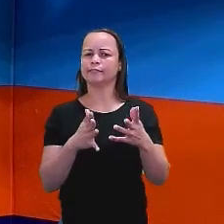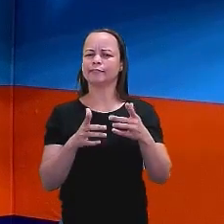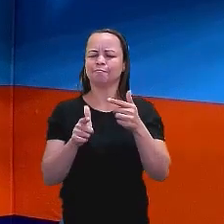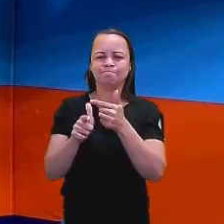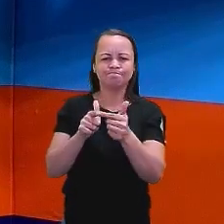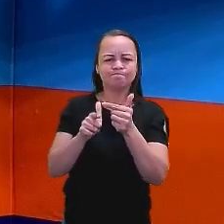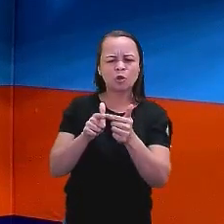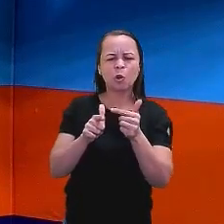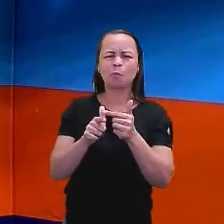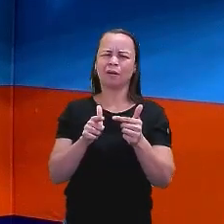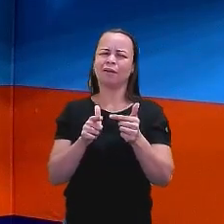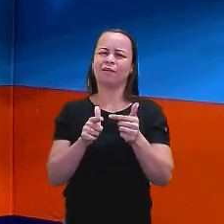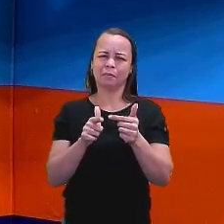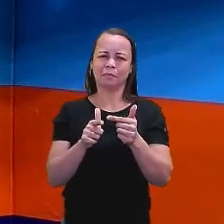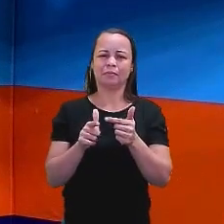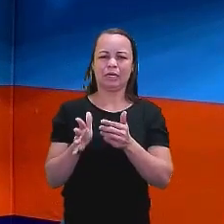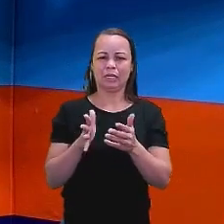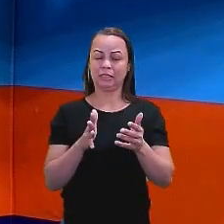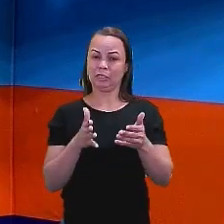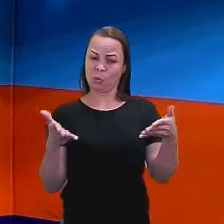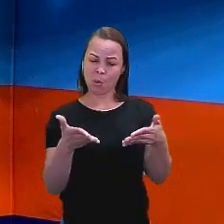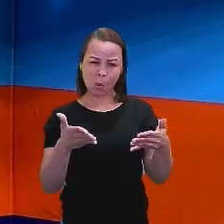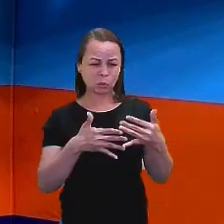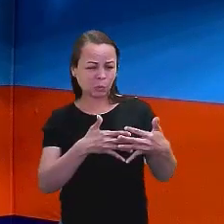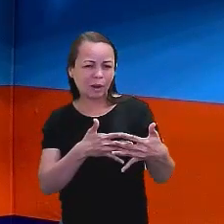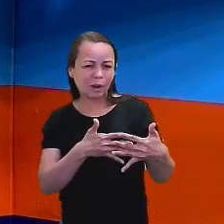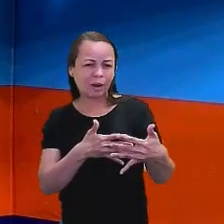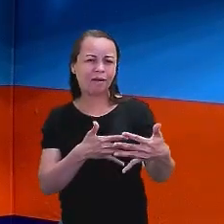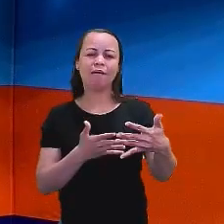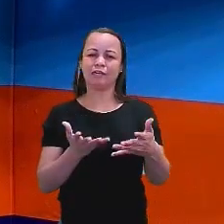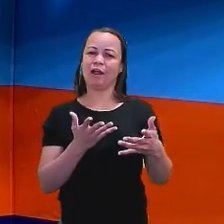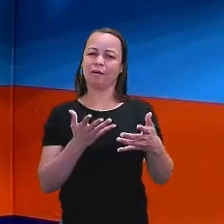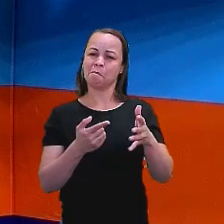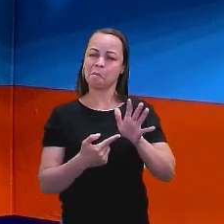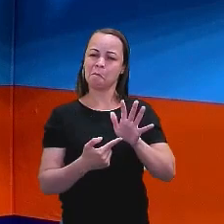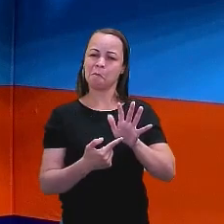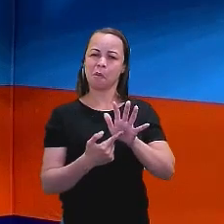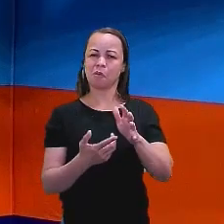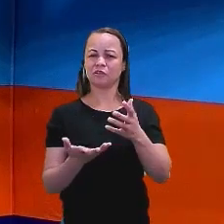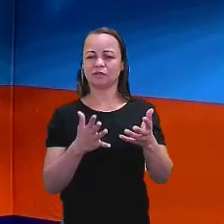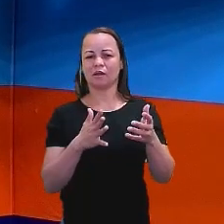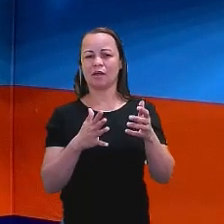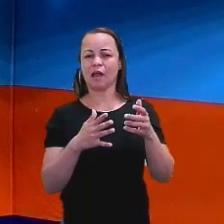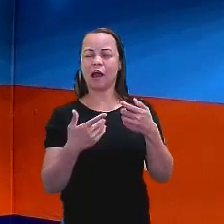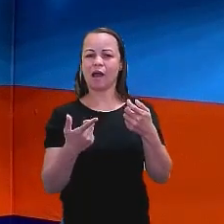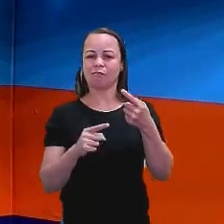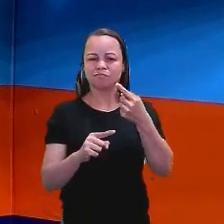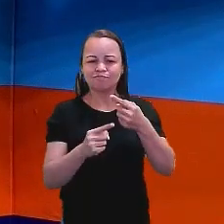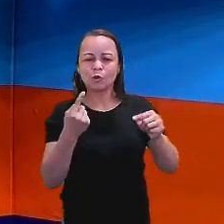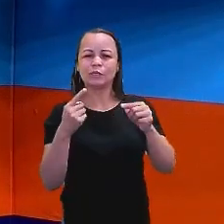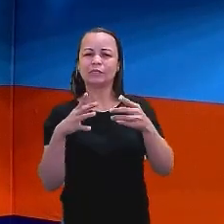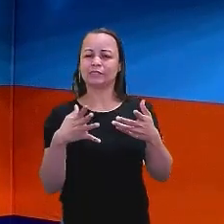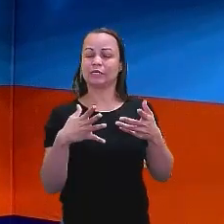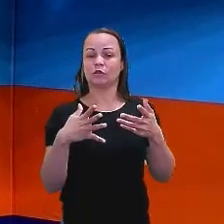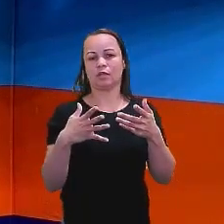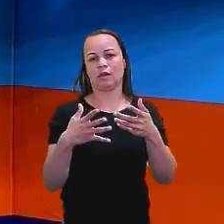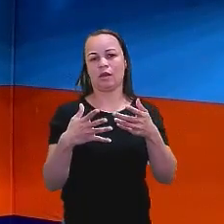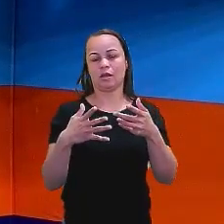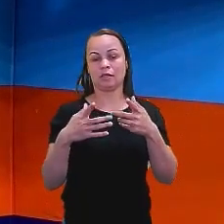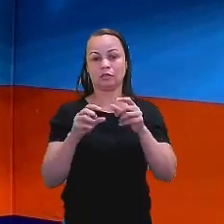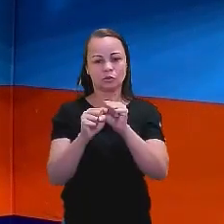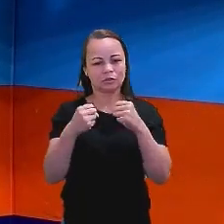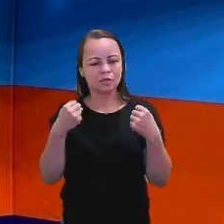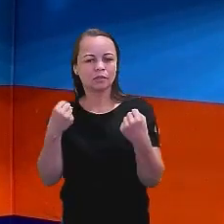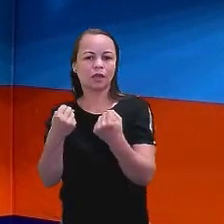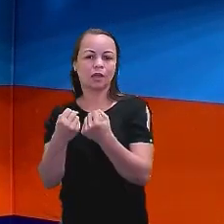problema tão grande que ainda hoje afeta a nossa sociedade, que é o racismo. Então, se a gente